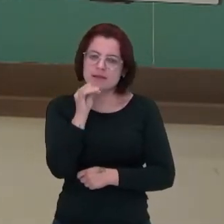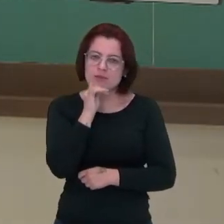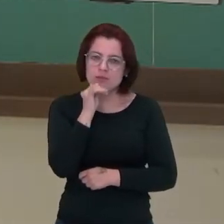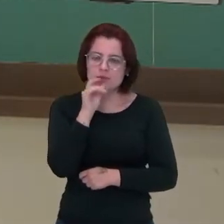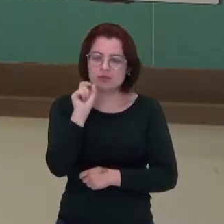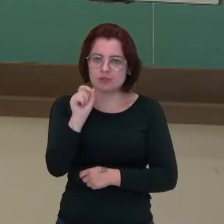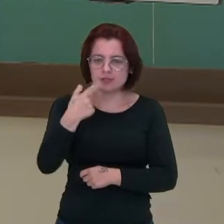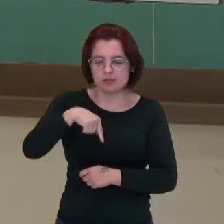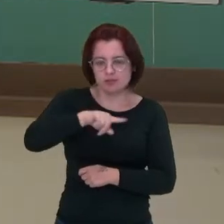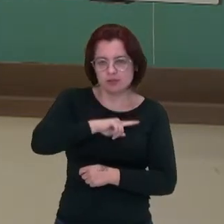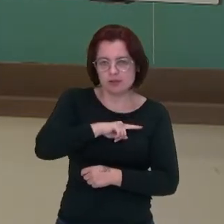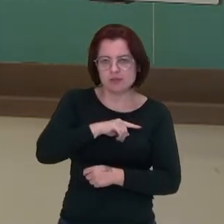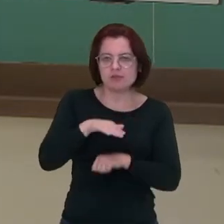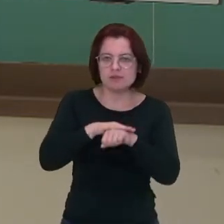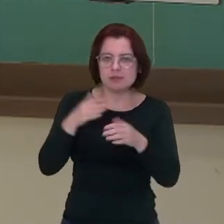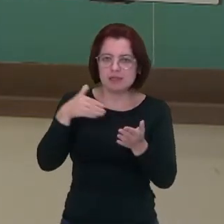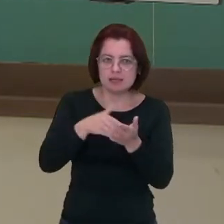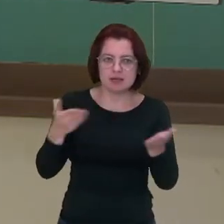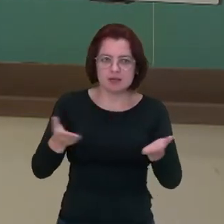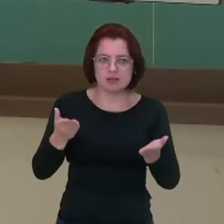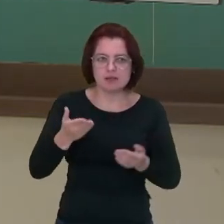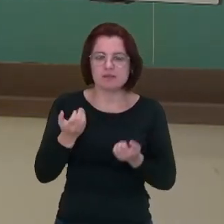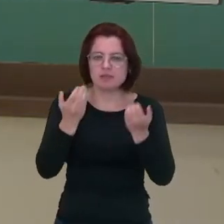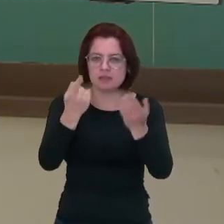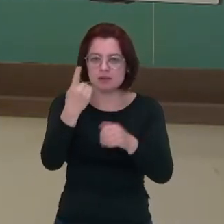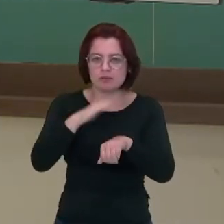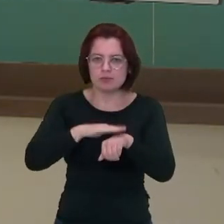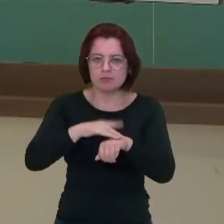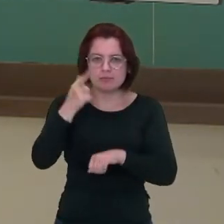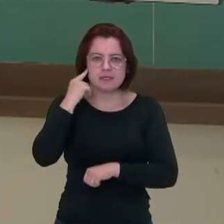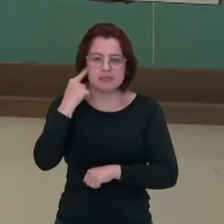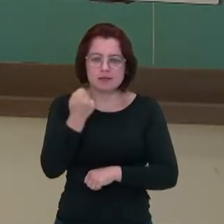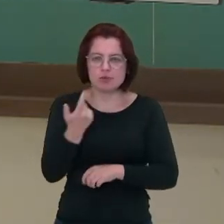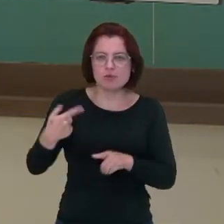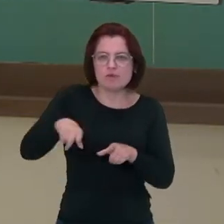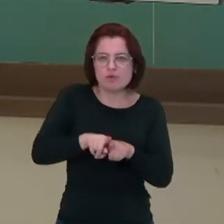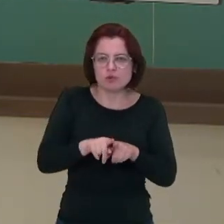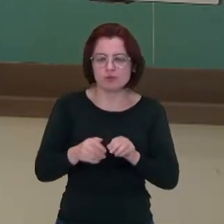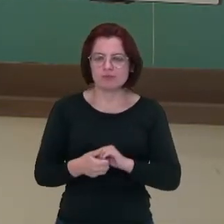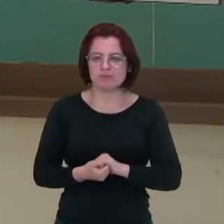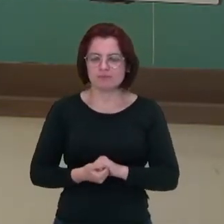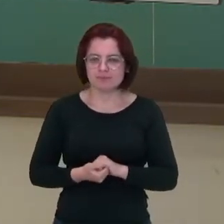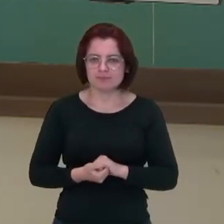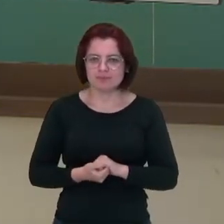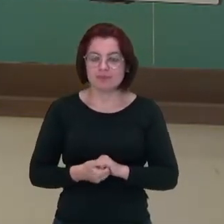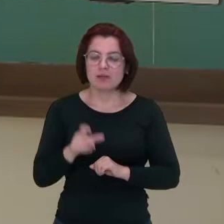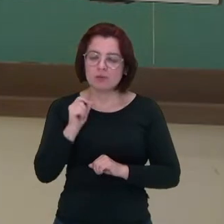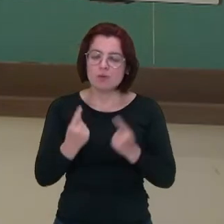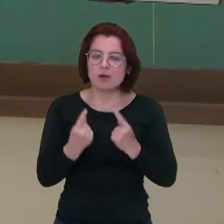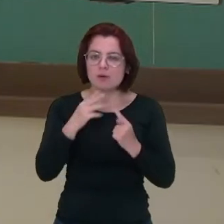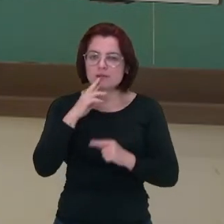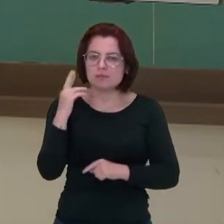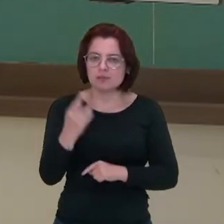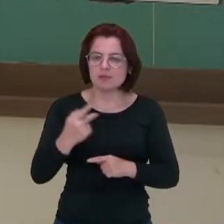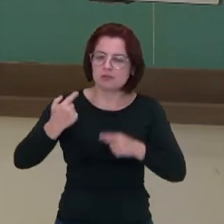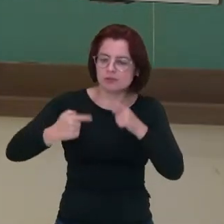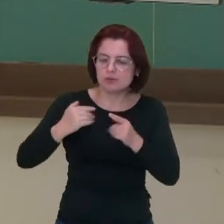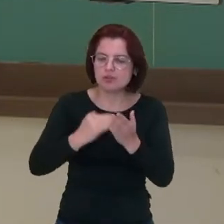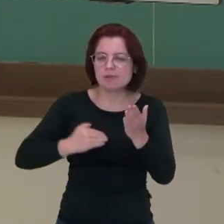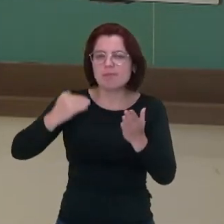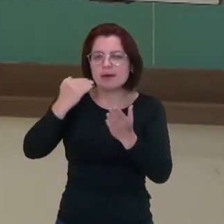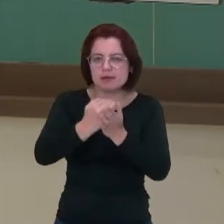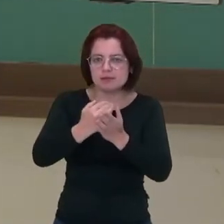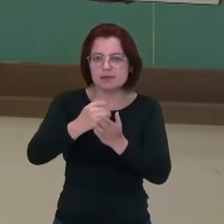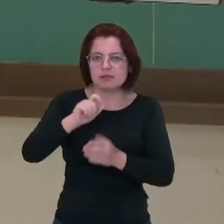Baseado no que a gente conversou até agora. Vou dar um instantinho para vocês pensarem e já voltamos a conferir a resposta e discutir um pouco